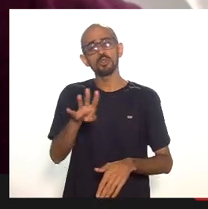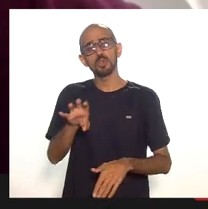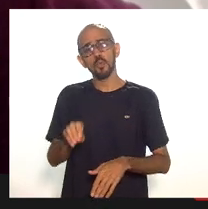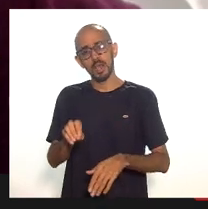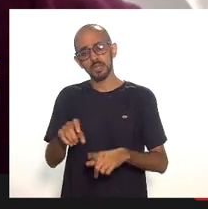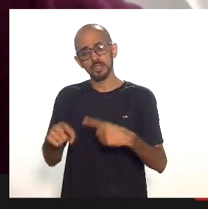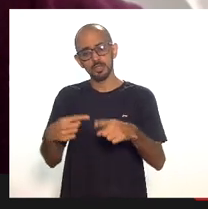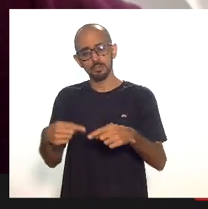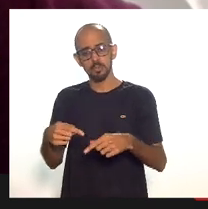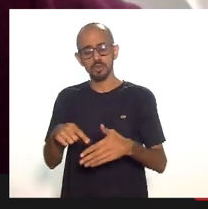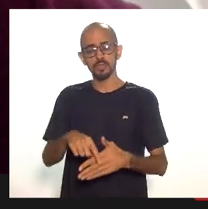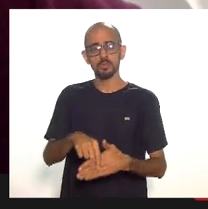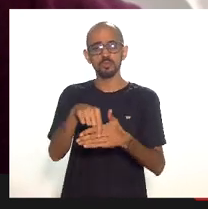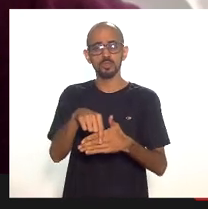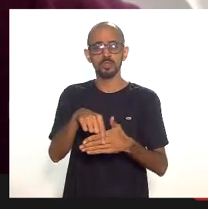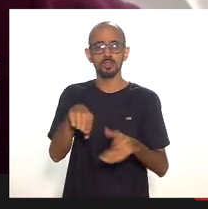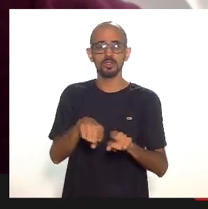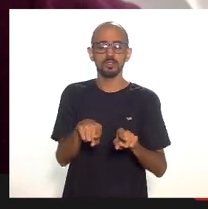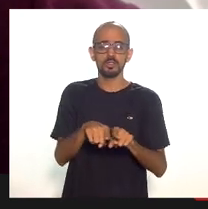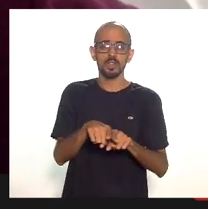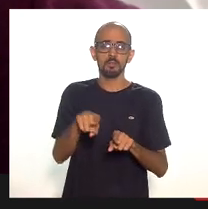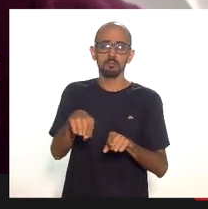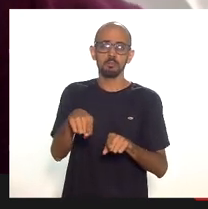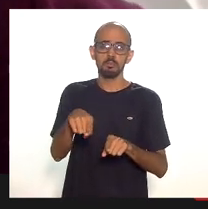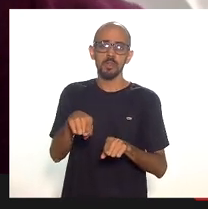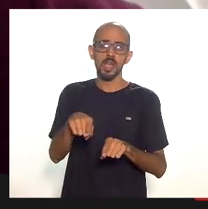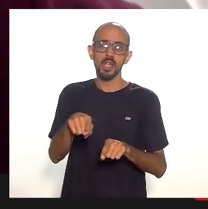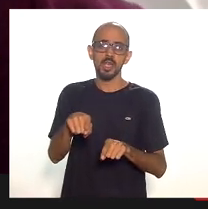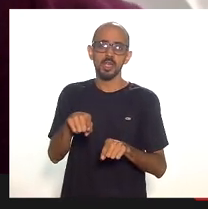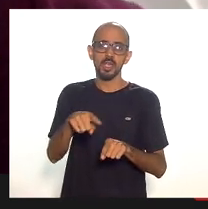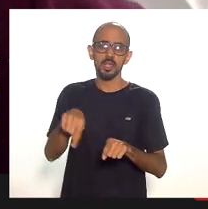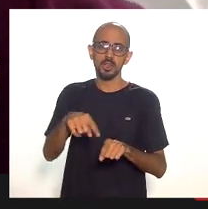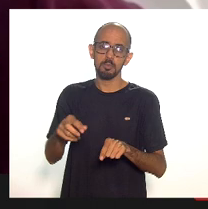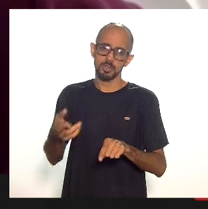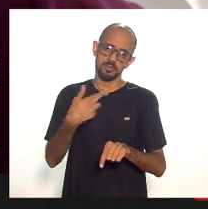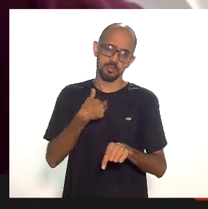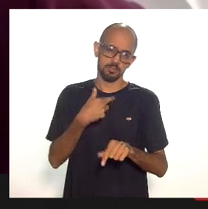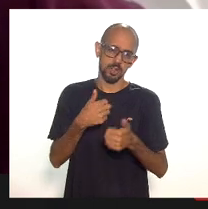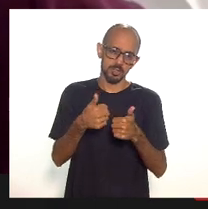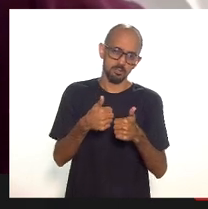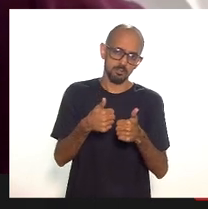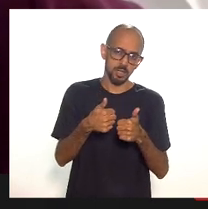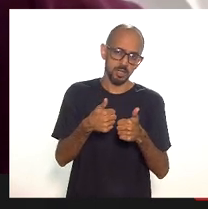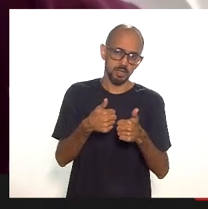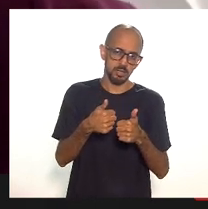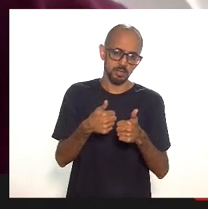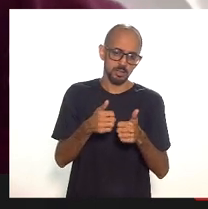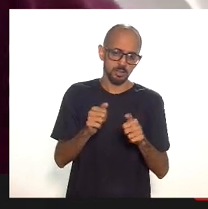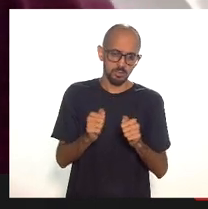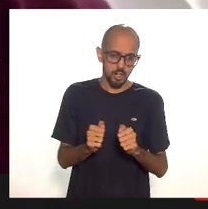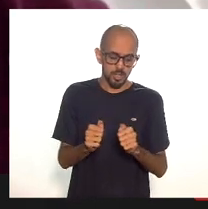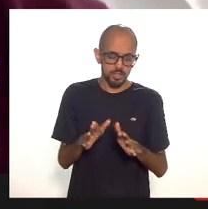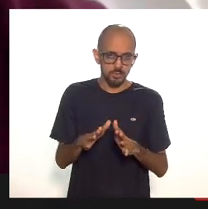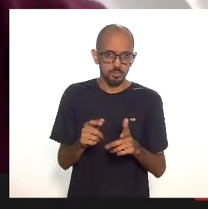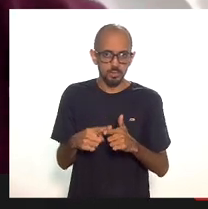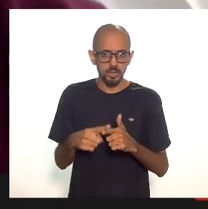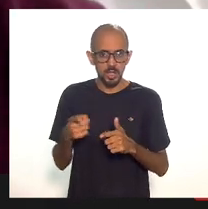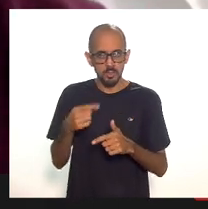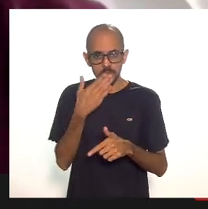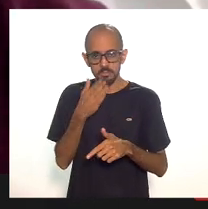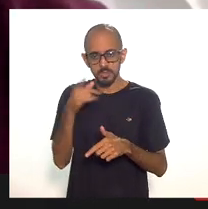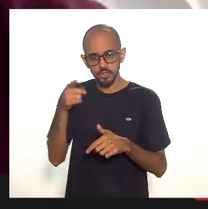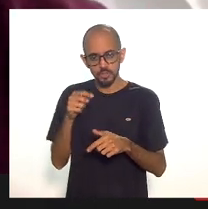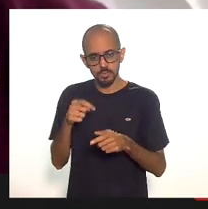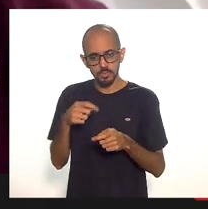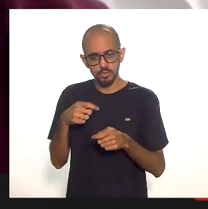as autoridades falarem, darem as respostas, até 13h40. Então, pedindo aí para o senhor comandar